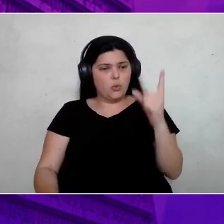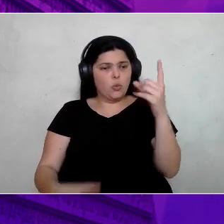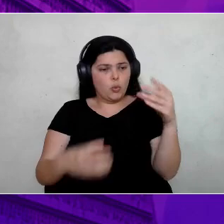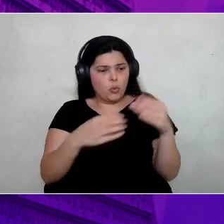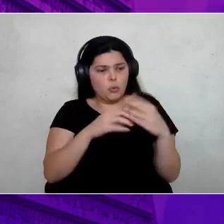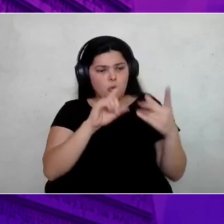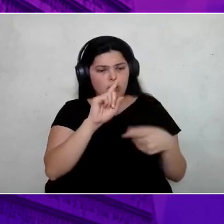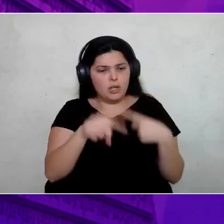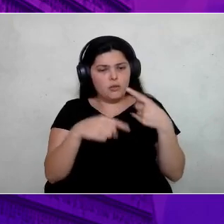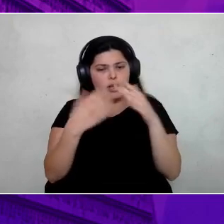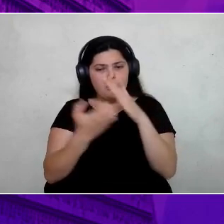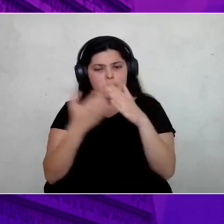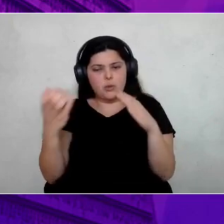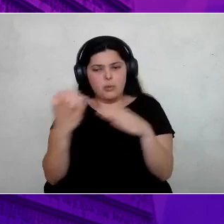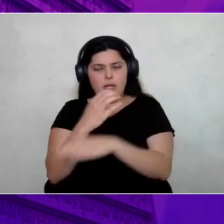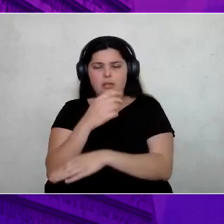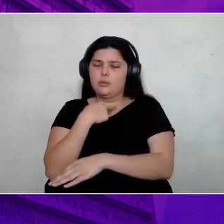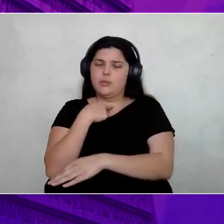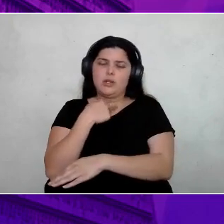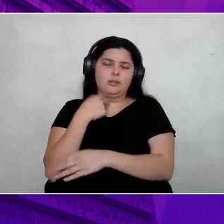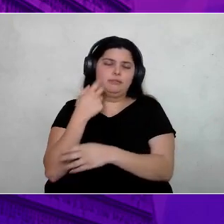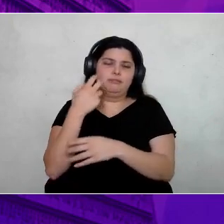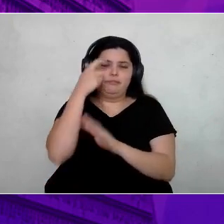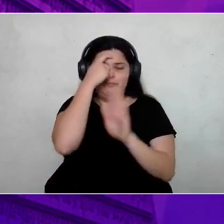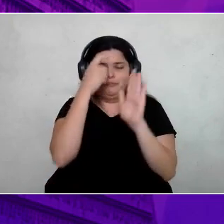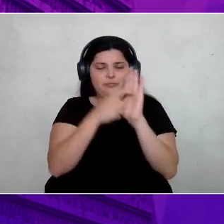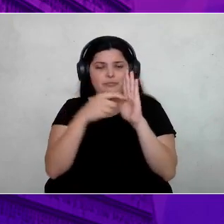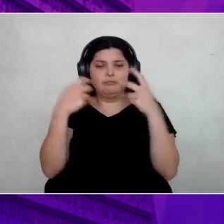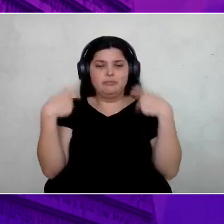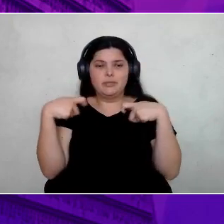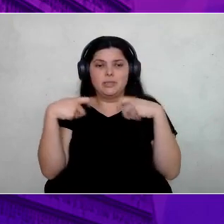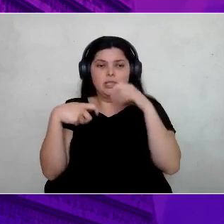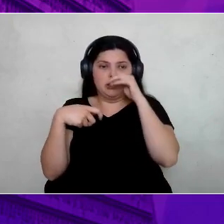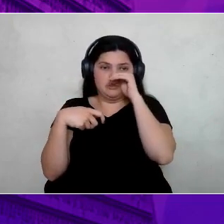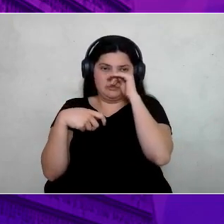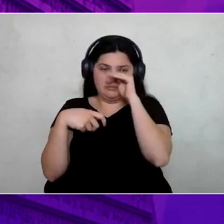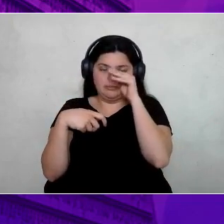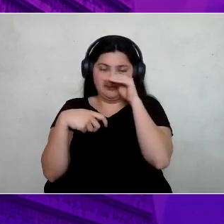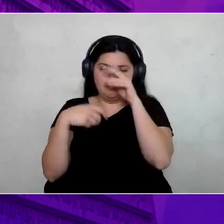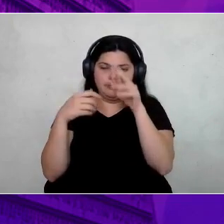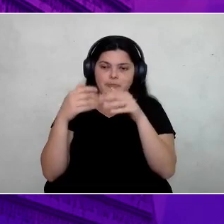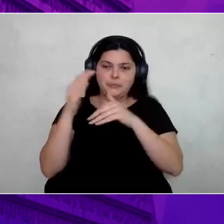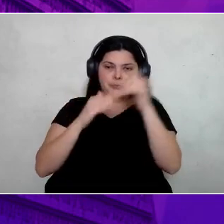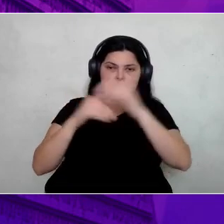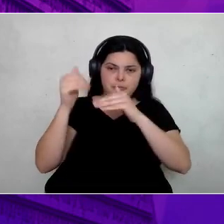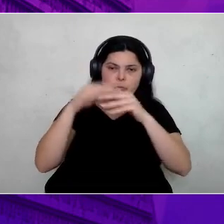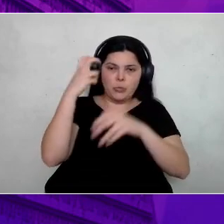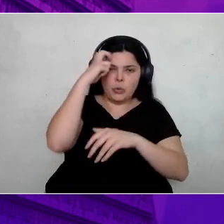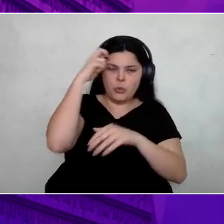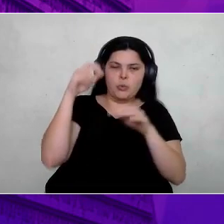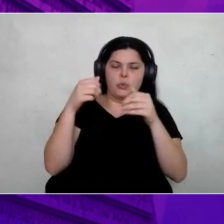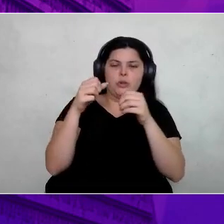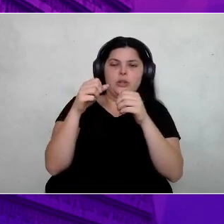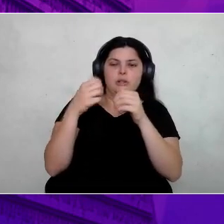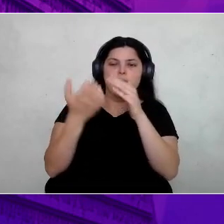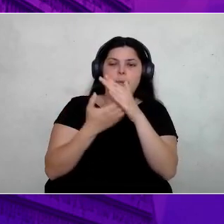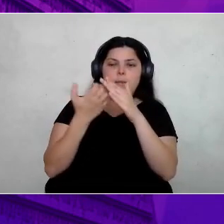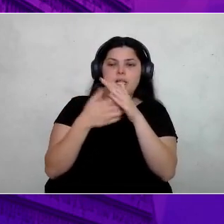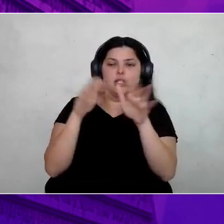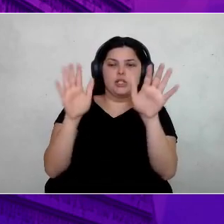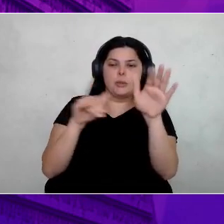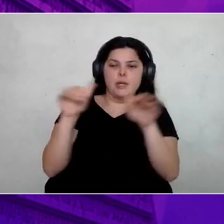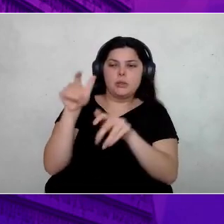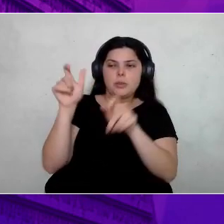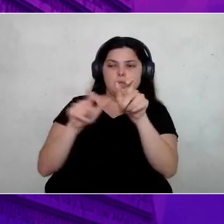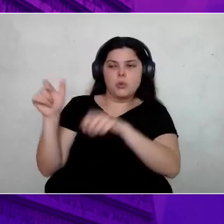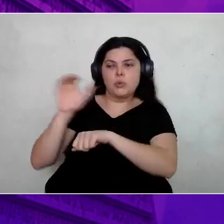empresa inteira em direção à inteligência artificial. E a gente tem feito essa construção de cultura, trazendo pessoas, capacitando